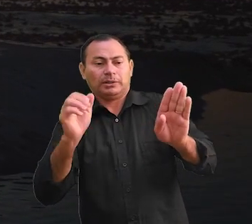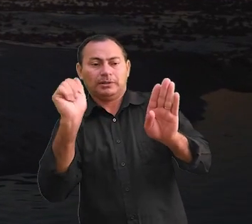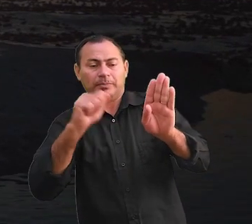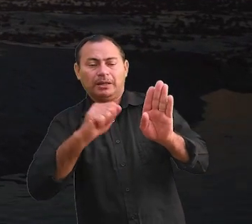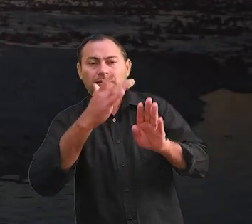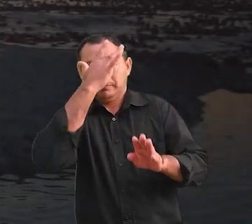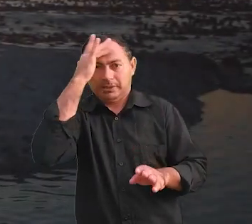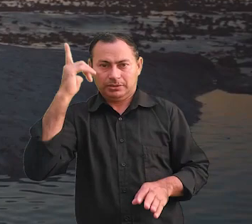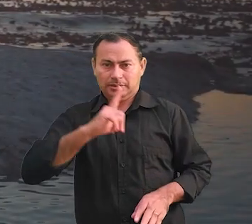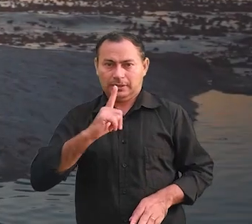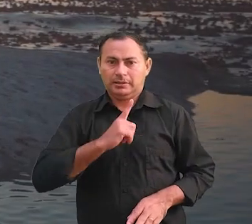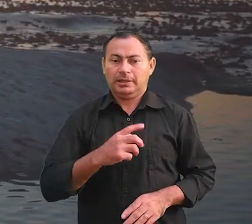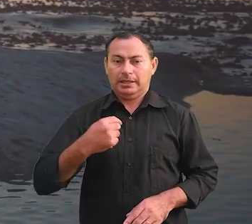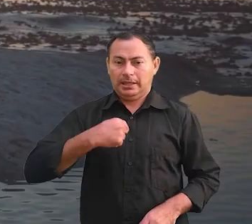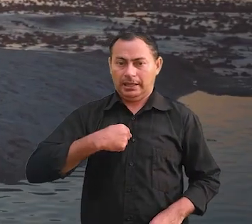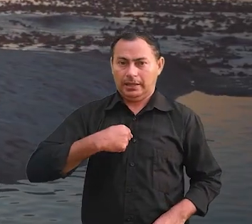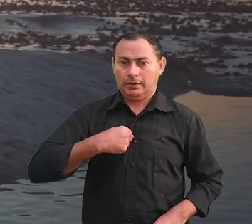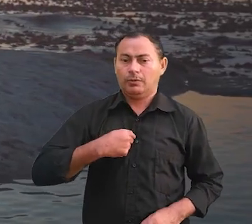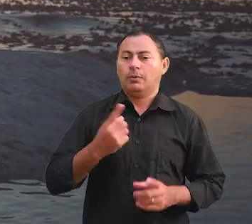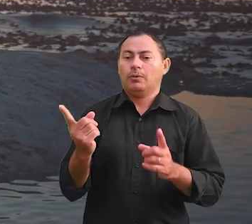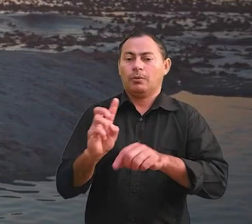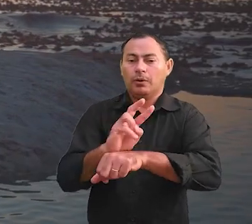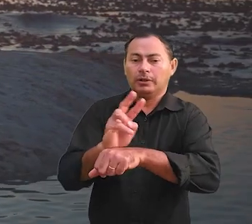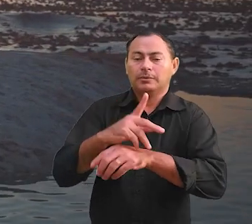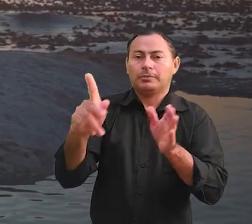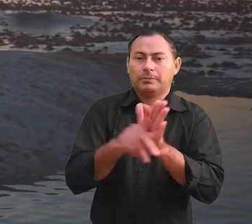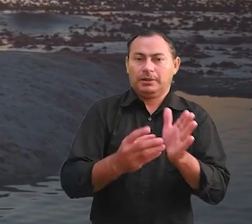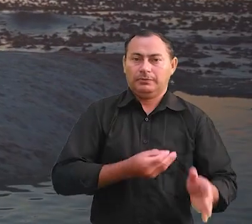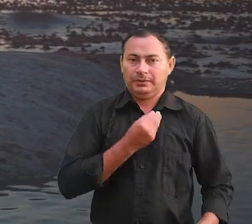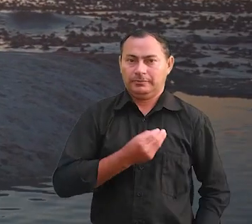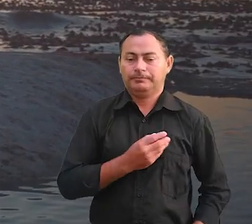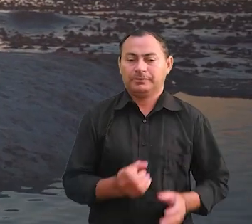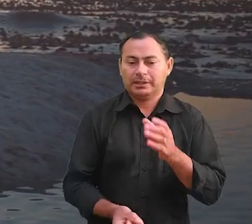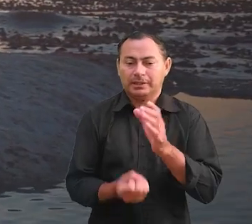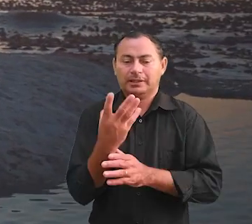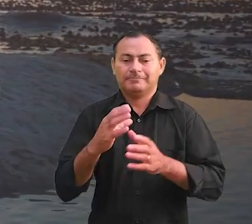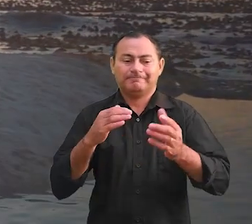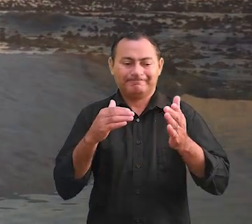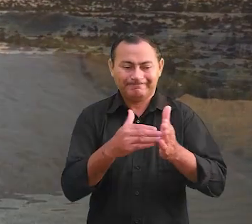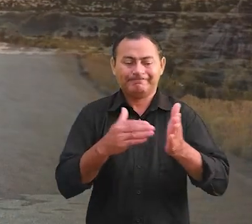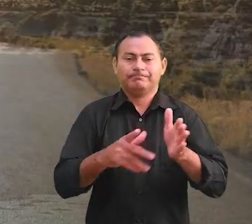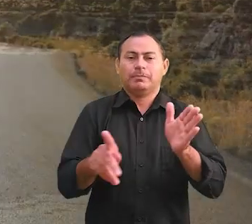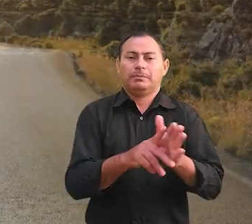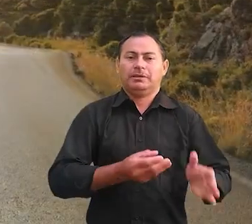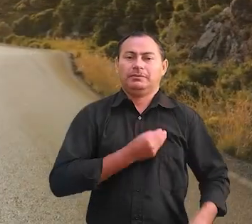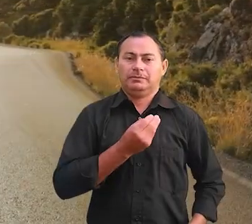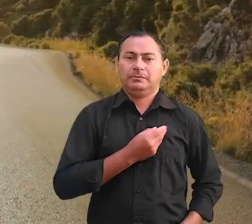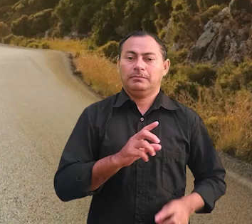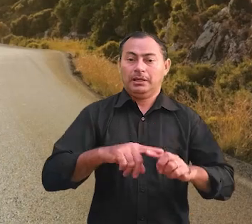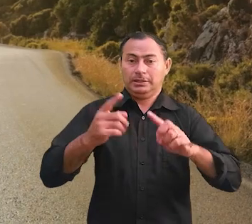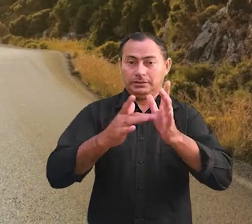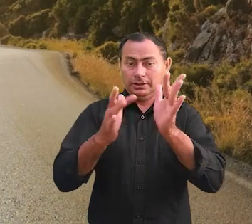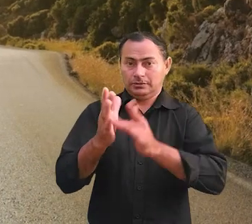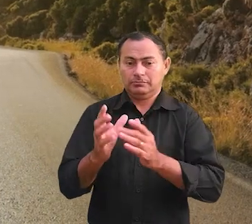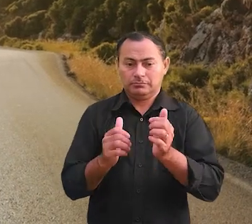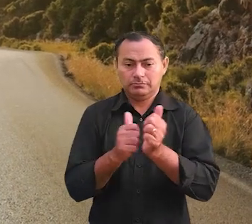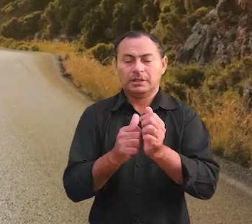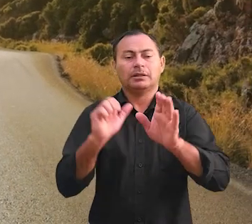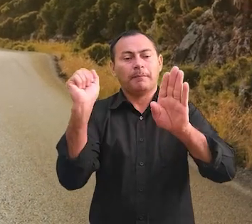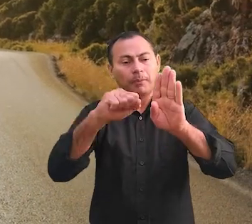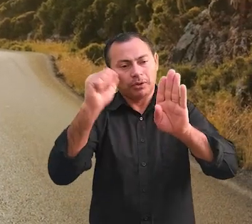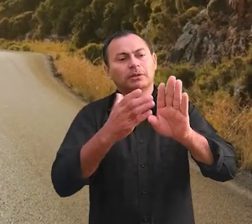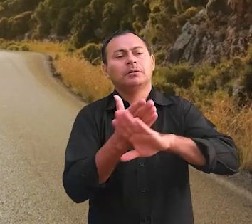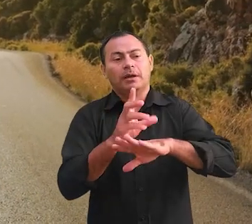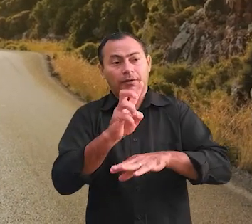Isso é para as pessoas que têm seus conta a sua vida criando um carro para assim mesmo mas Jesus